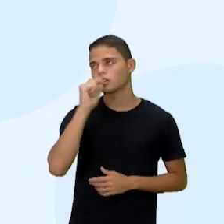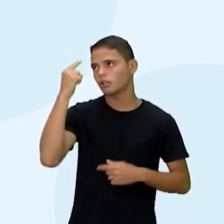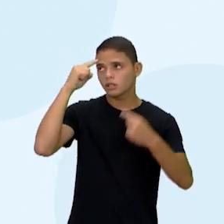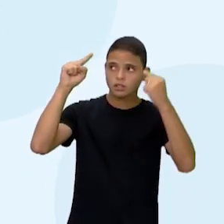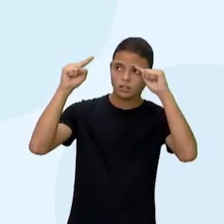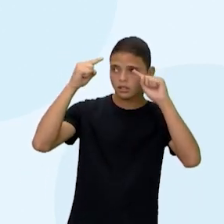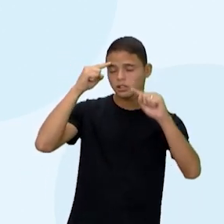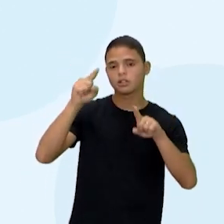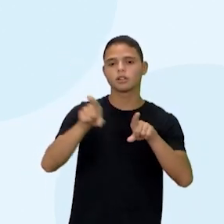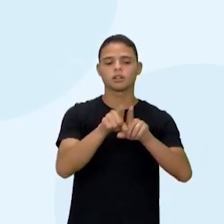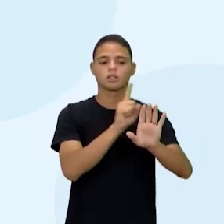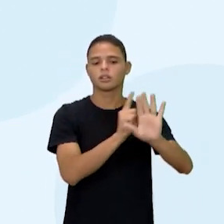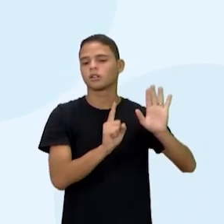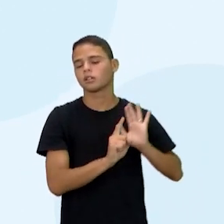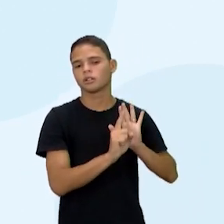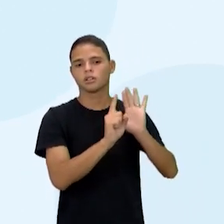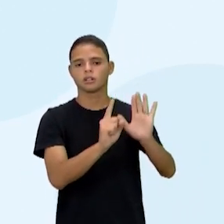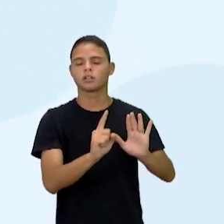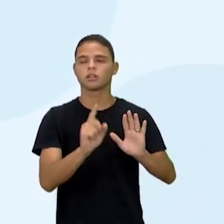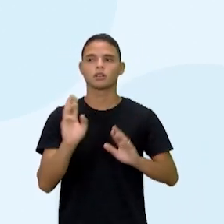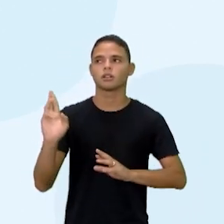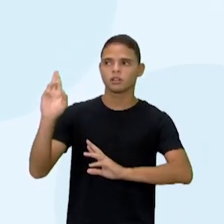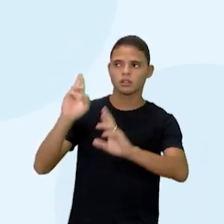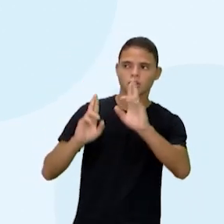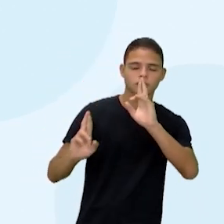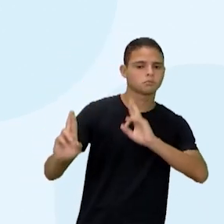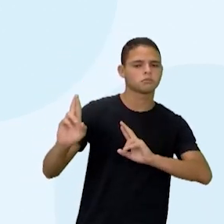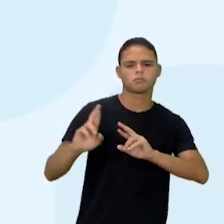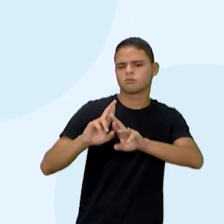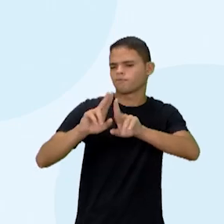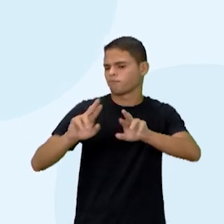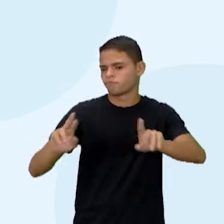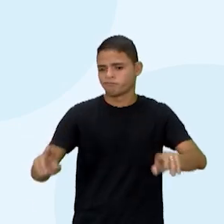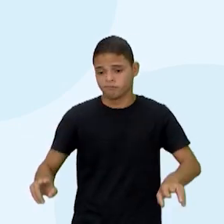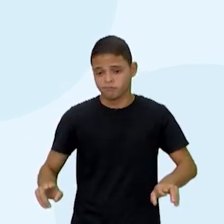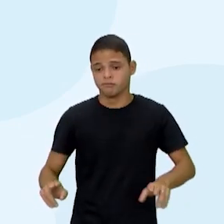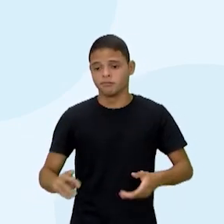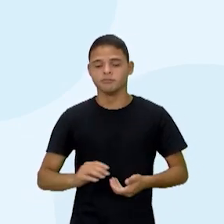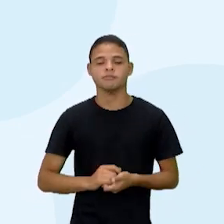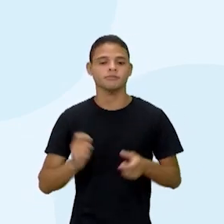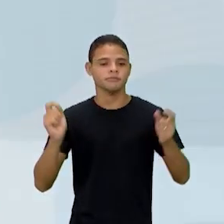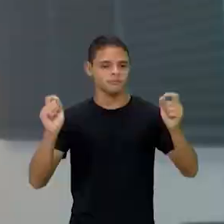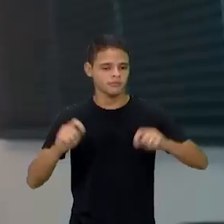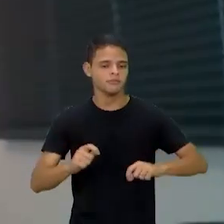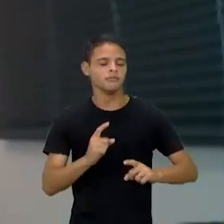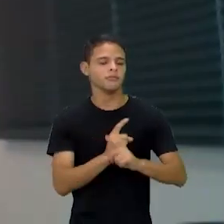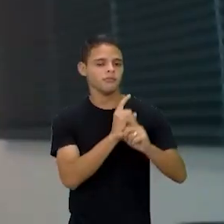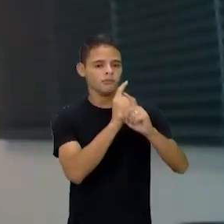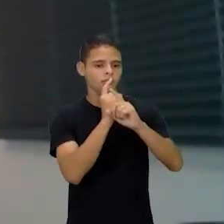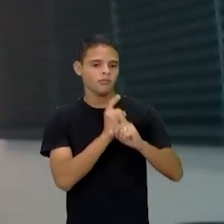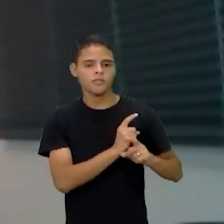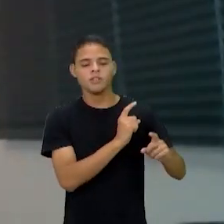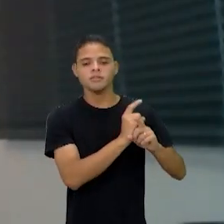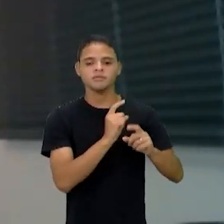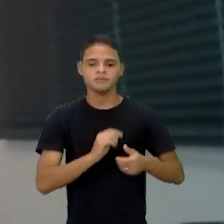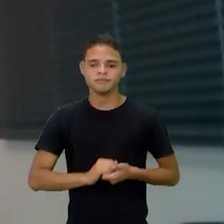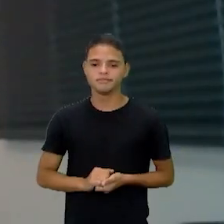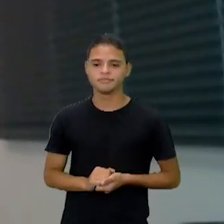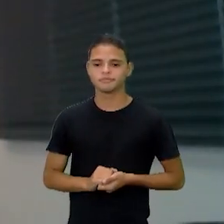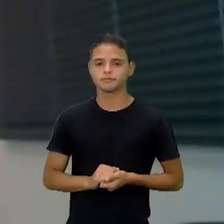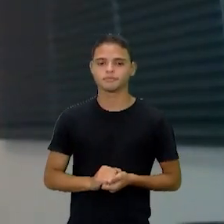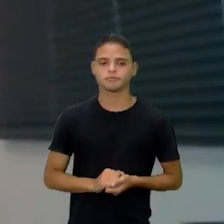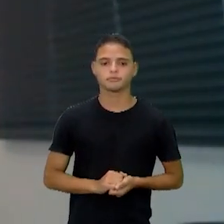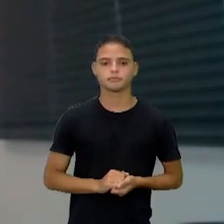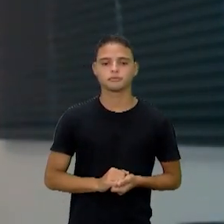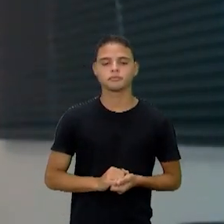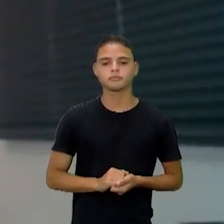a liderança e outras áreas que não só as áreas acadêmicas, né, que são predominantemente identificadas no contexto da